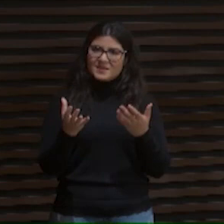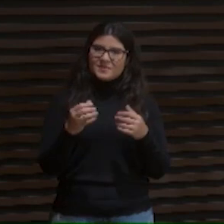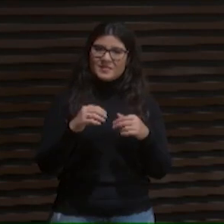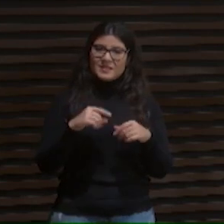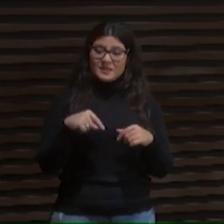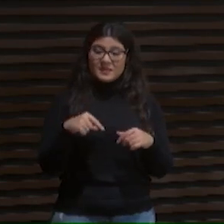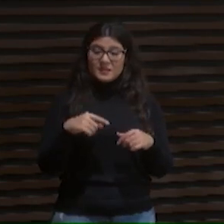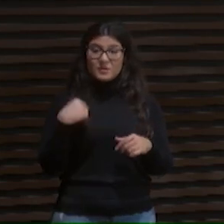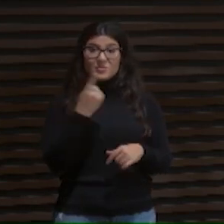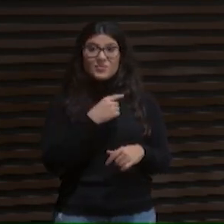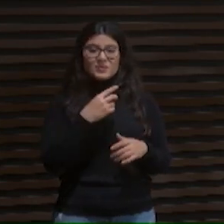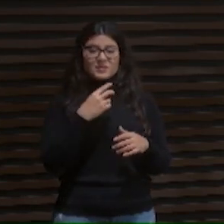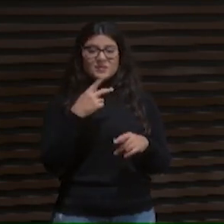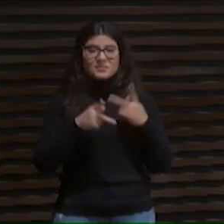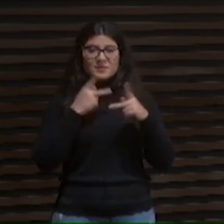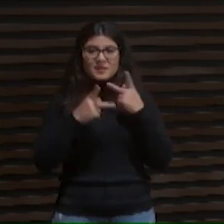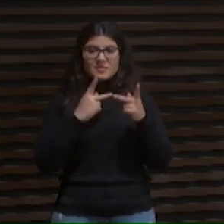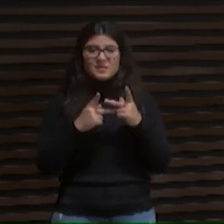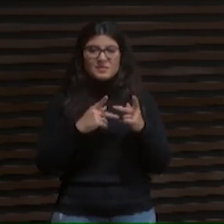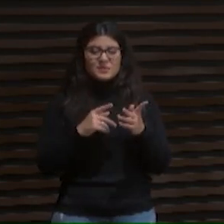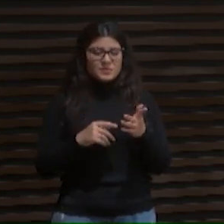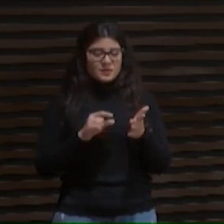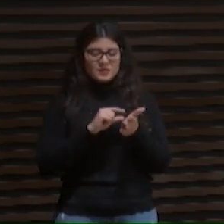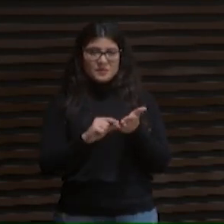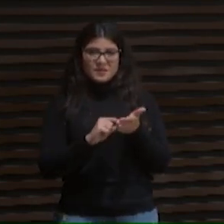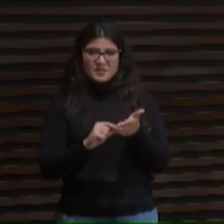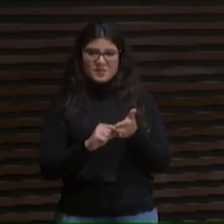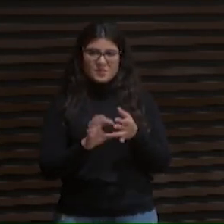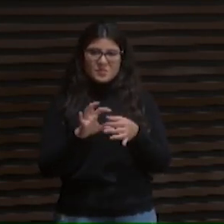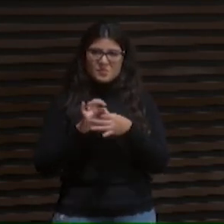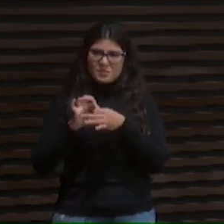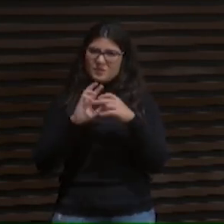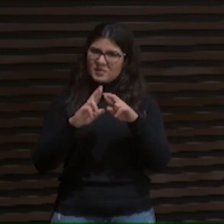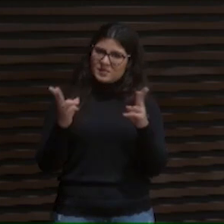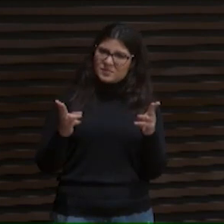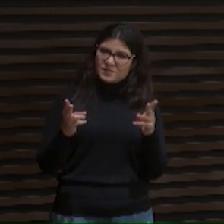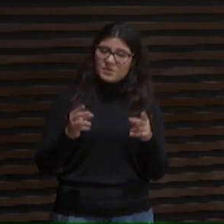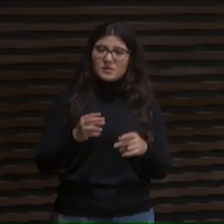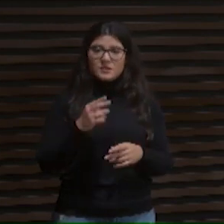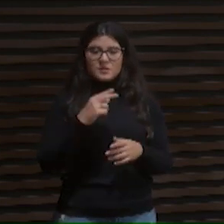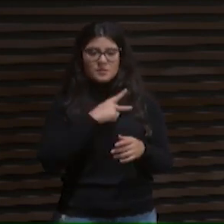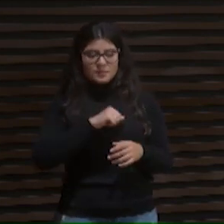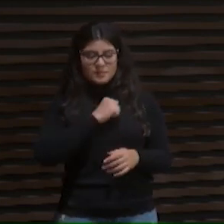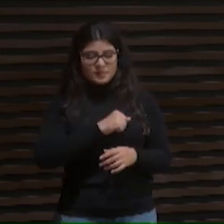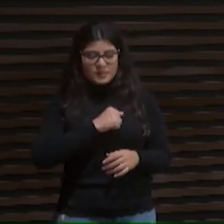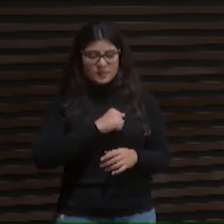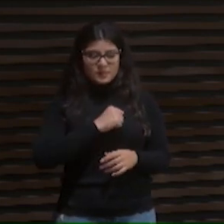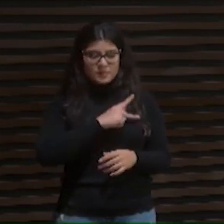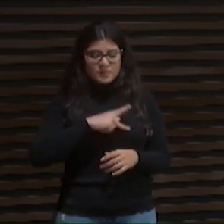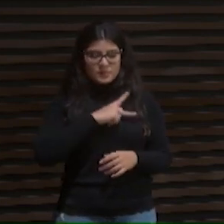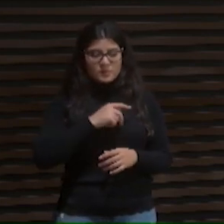falando de versículo que pode fugir de todo o contexto. O que Paulo diz na sua carta aos